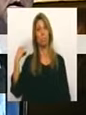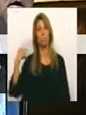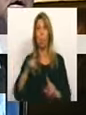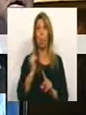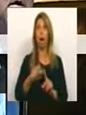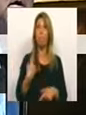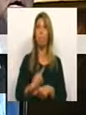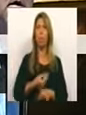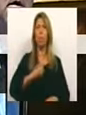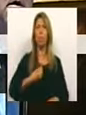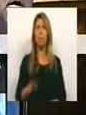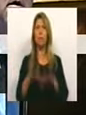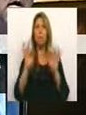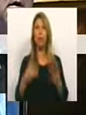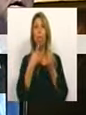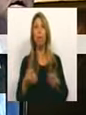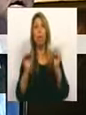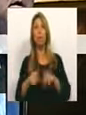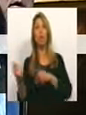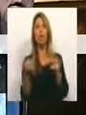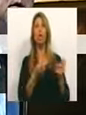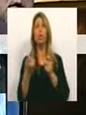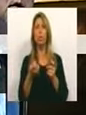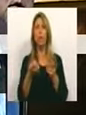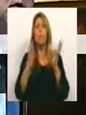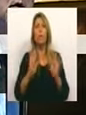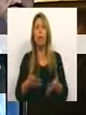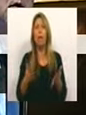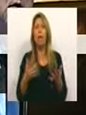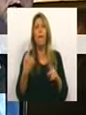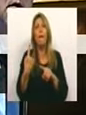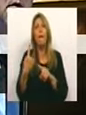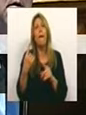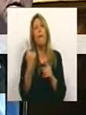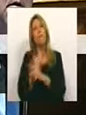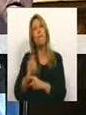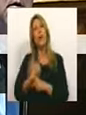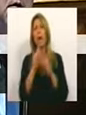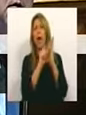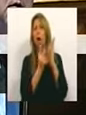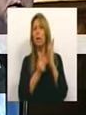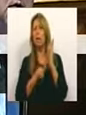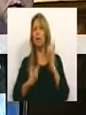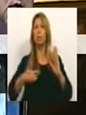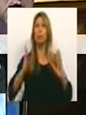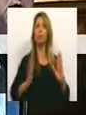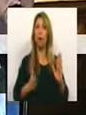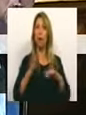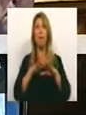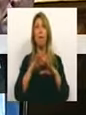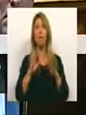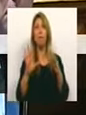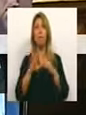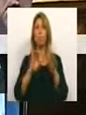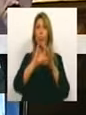a retoma da discussão, já com diversas alterações relativamente aos projetos,